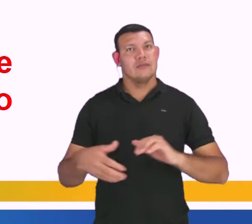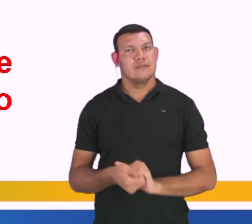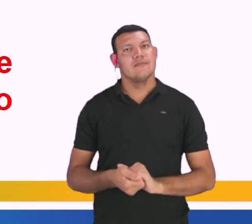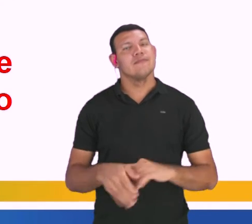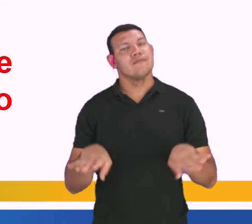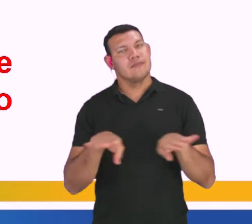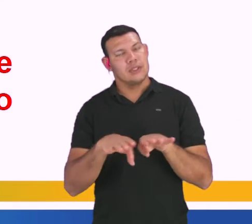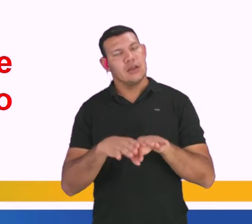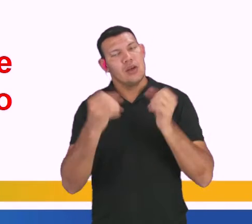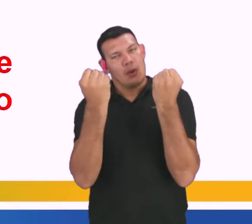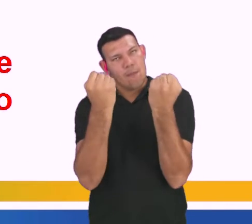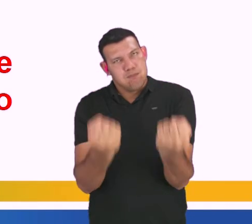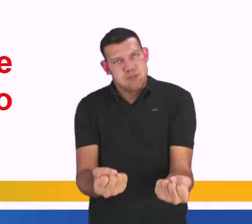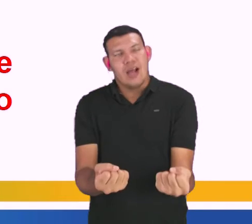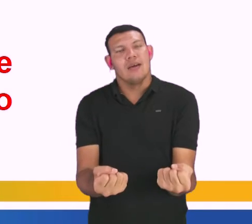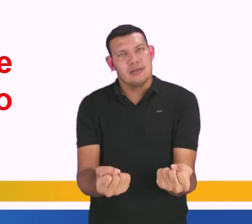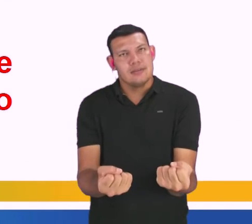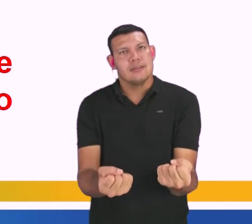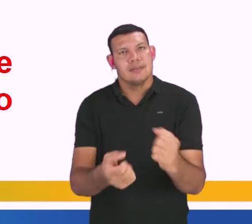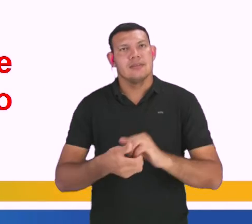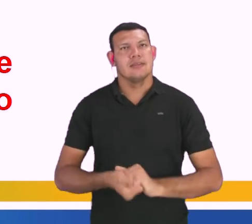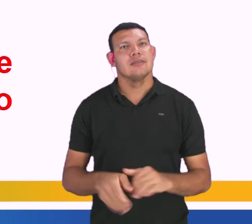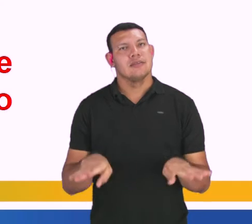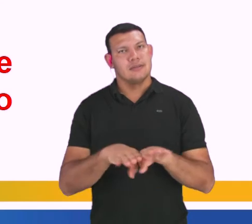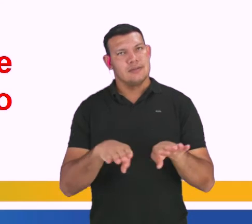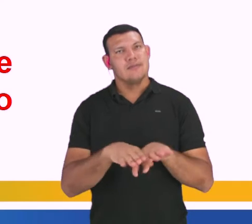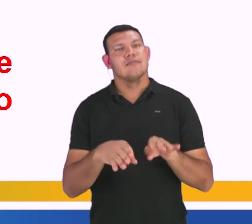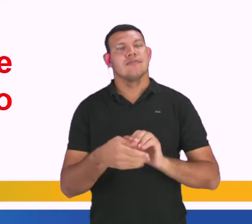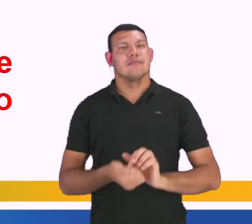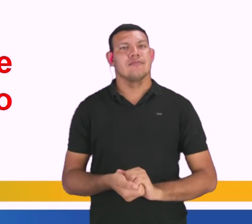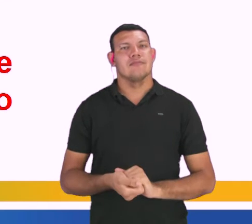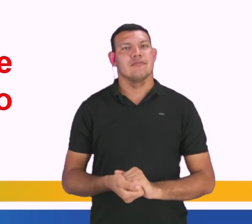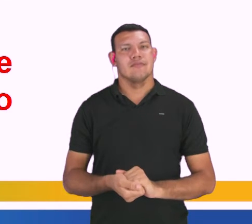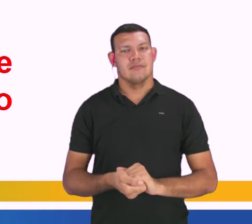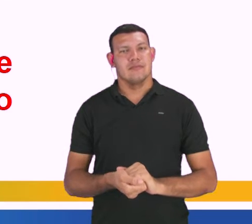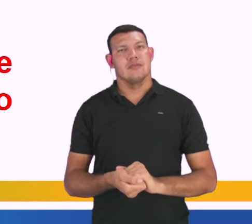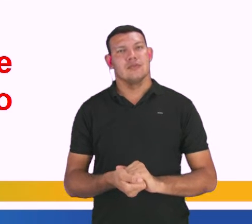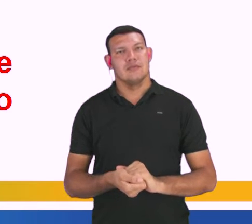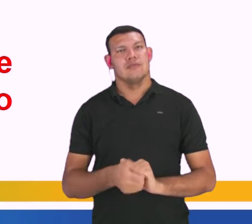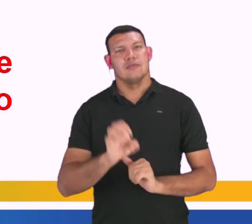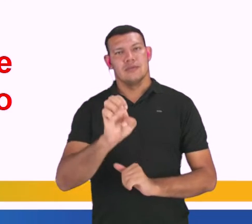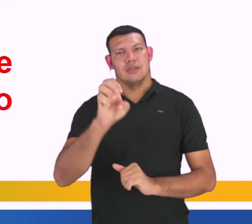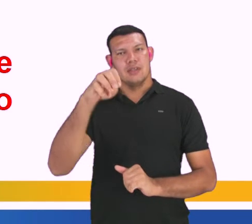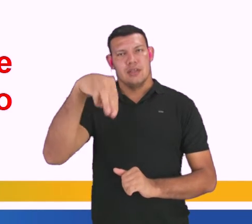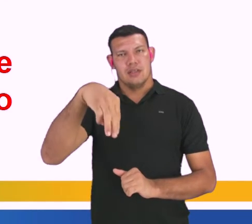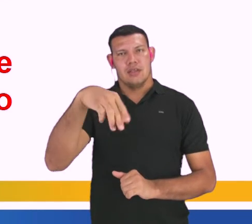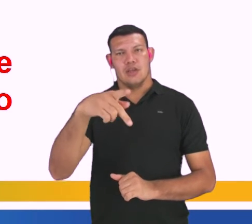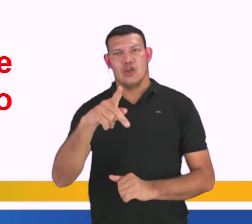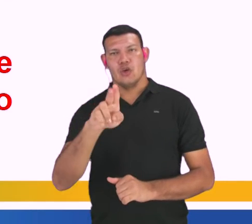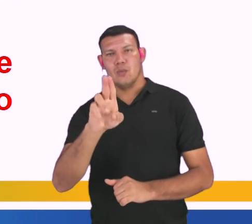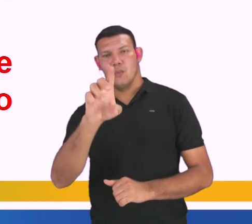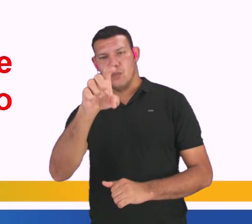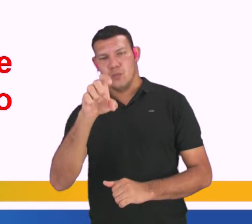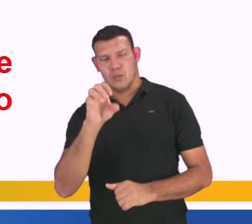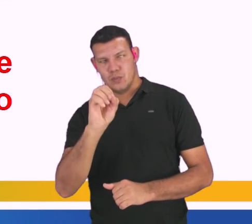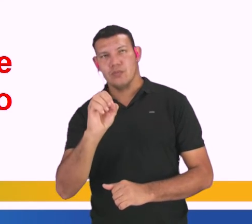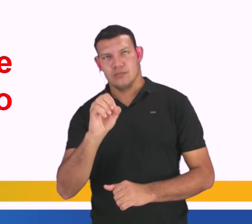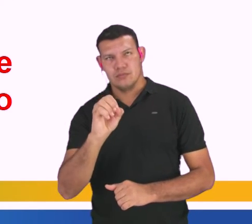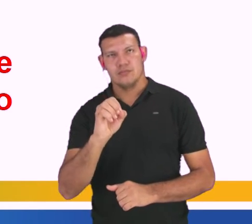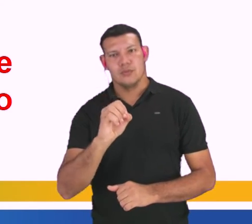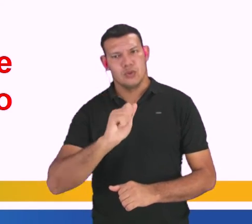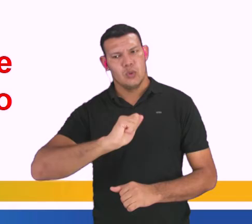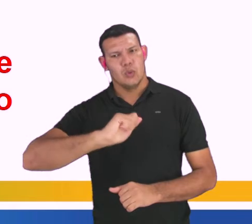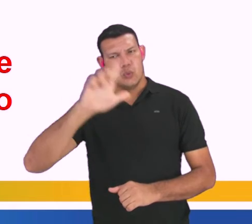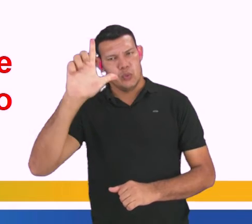fluido tem um peso maior. E como ele tem um peso maior, ele tem também um empuxo maior. Então, não pode esquecer,